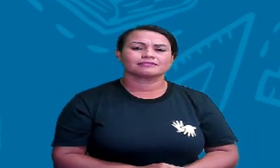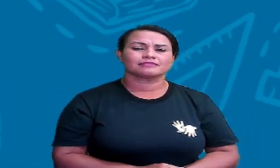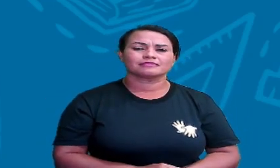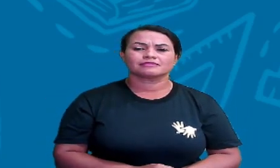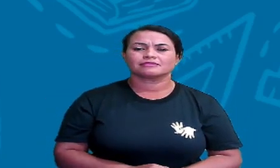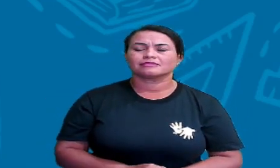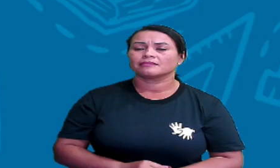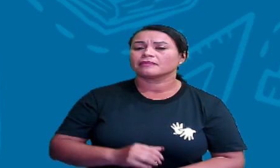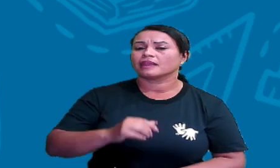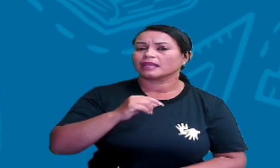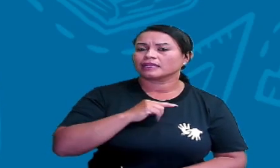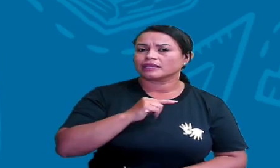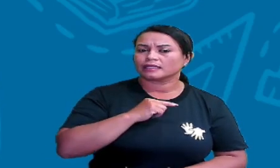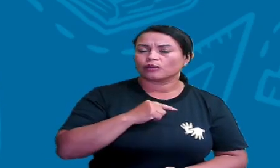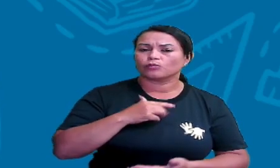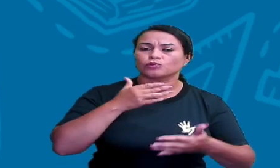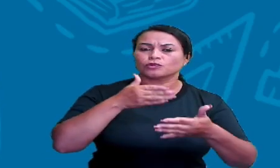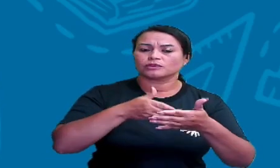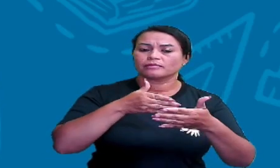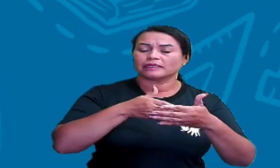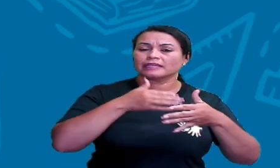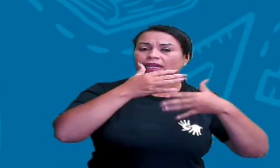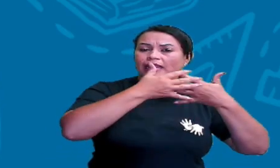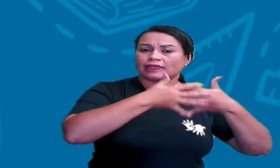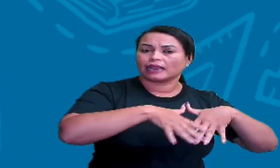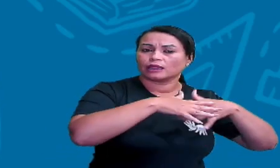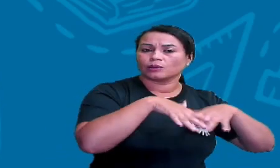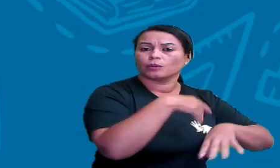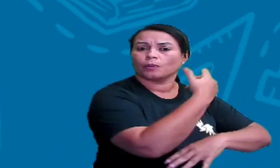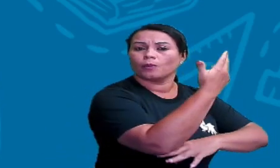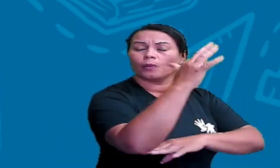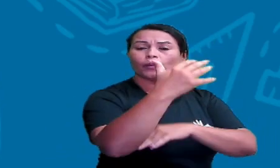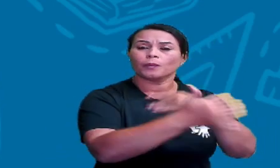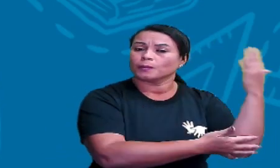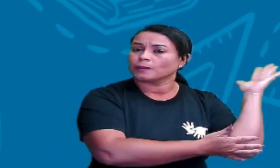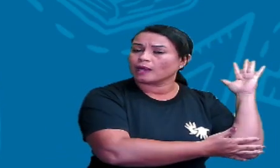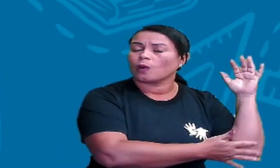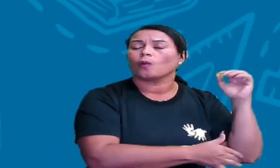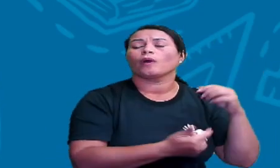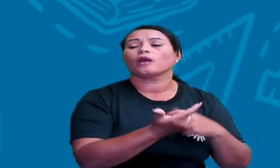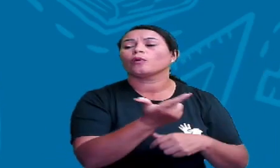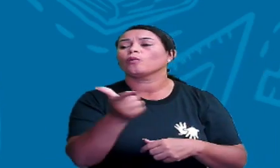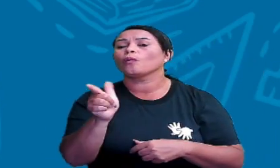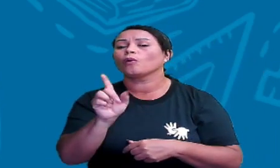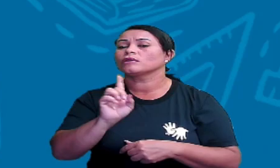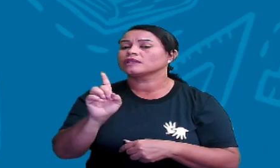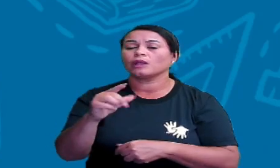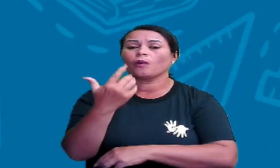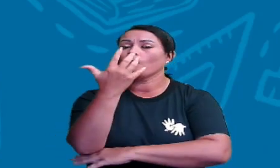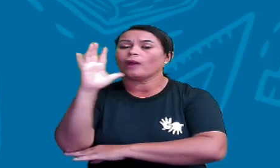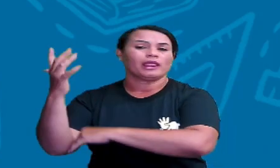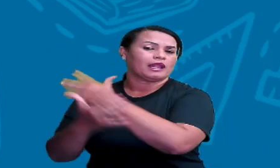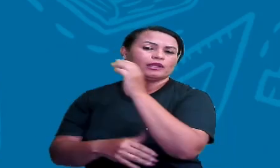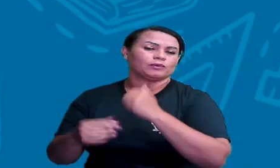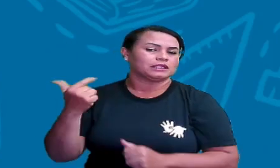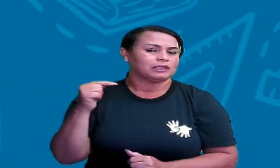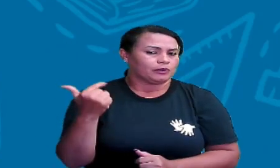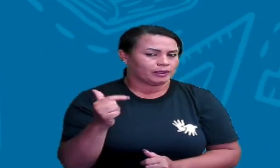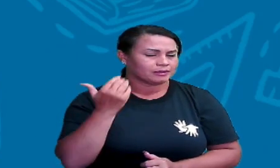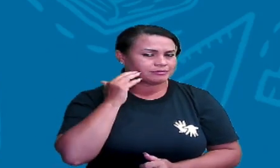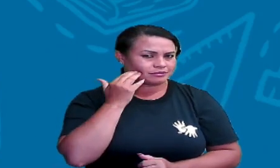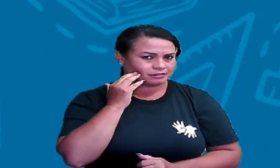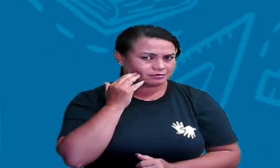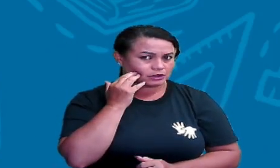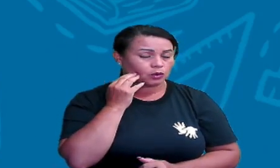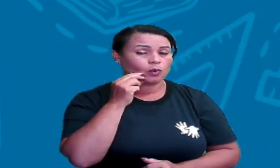Ó, nós temos o limite natural e o limite artificial. Limite natural é aquele delimitado